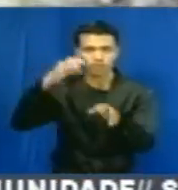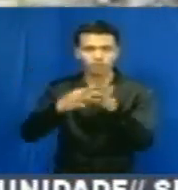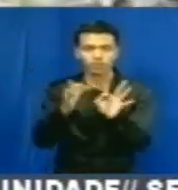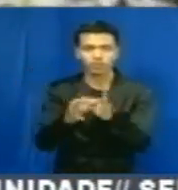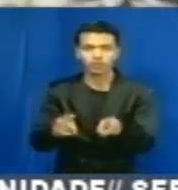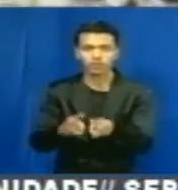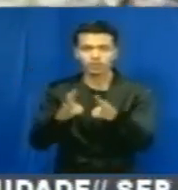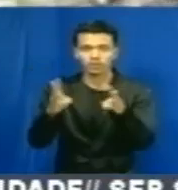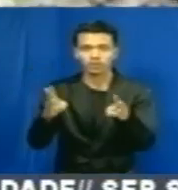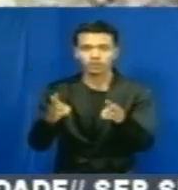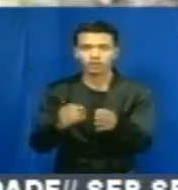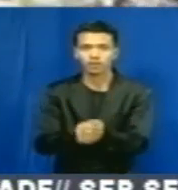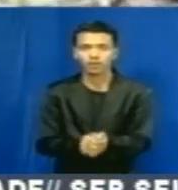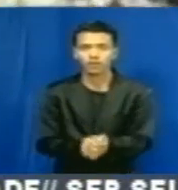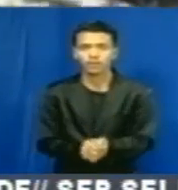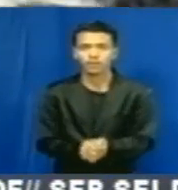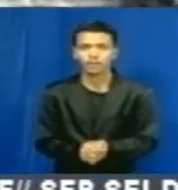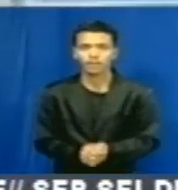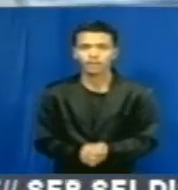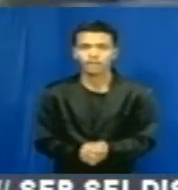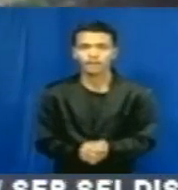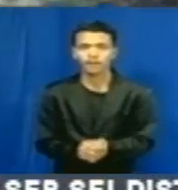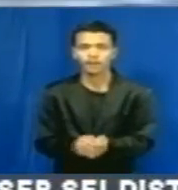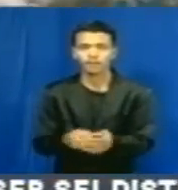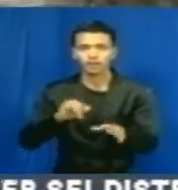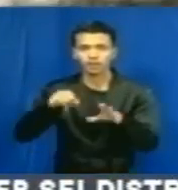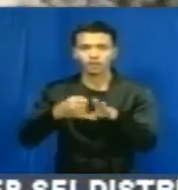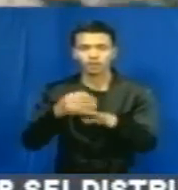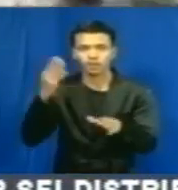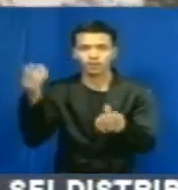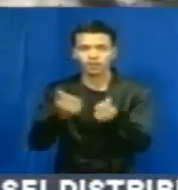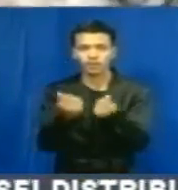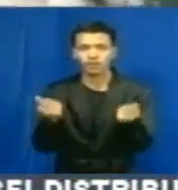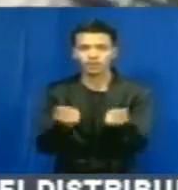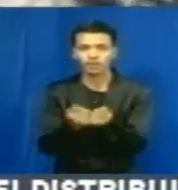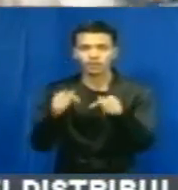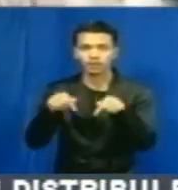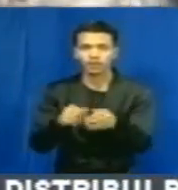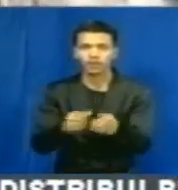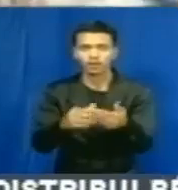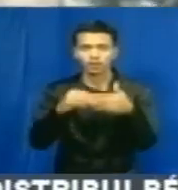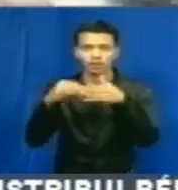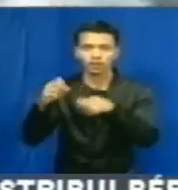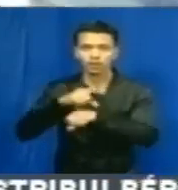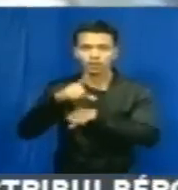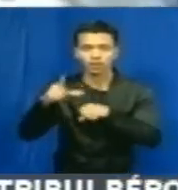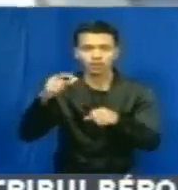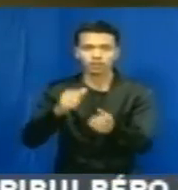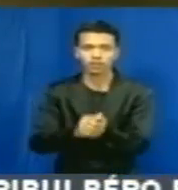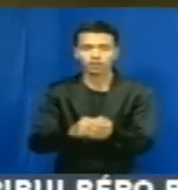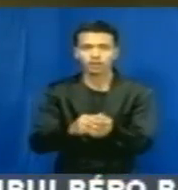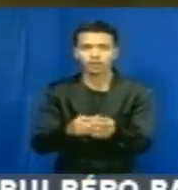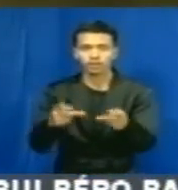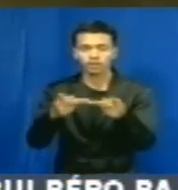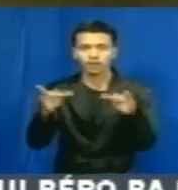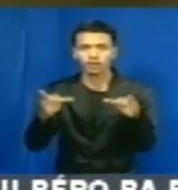estrada Russi Bono Balagoa Bicantidi debe localiza em aldeia Rússio. Autoridade local ne considera Lagoa